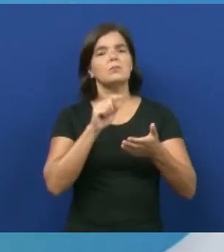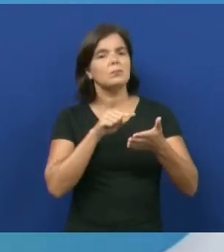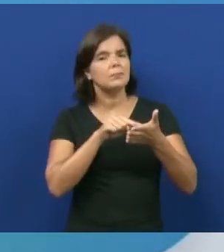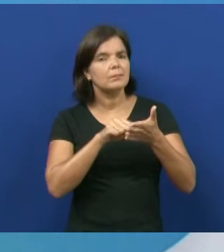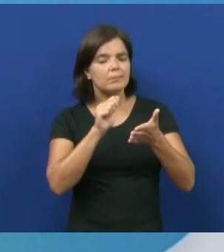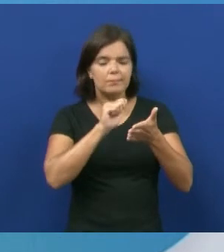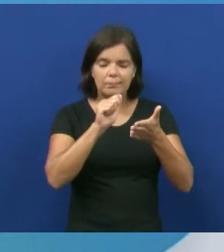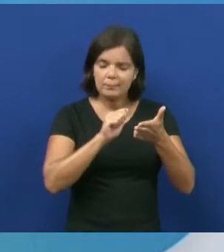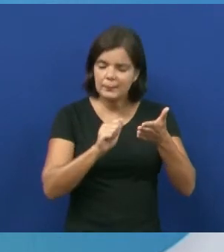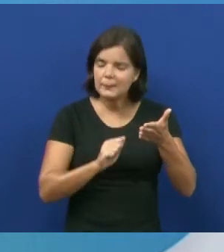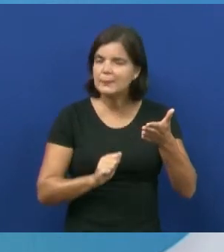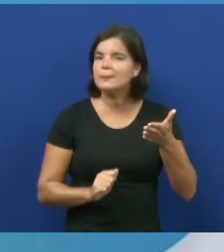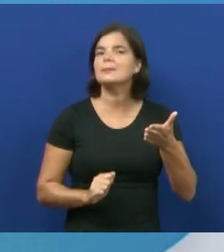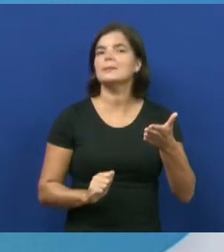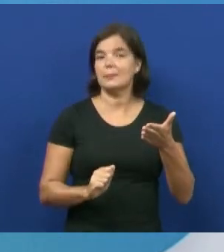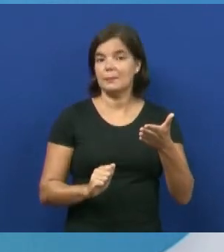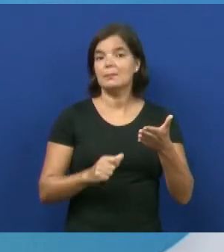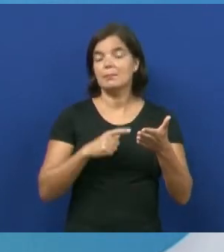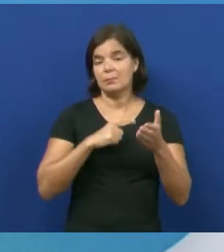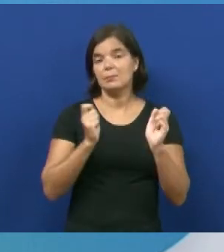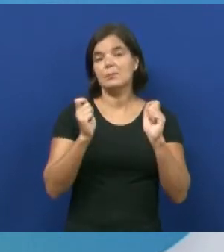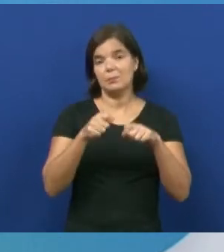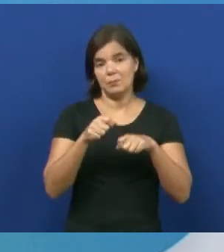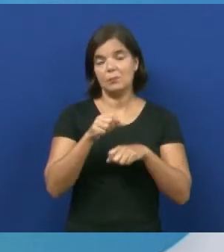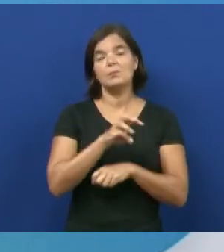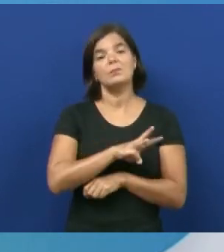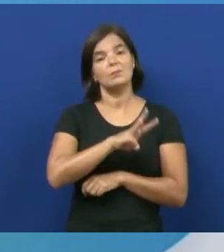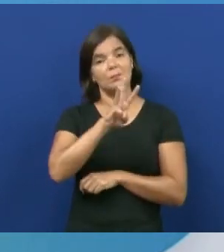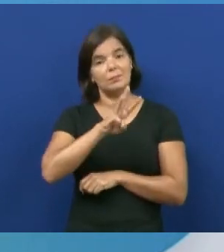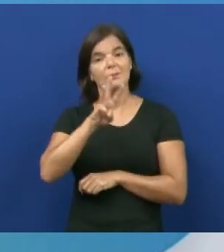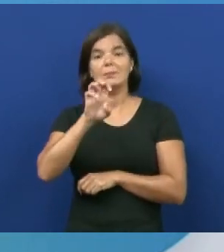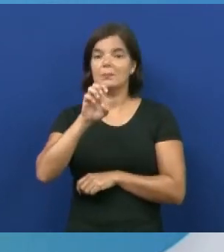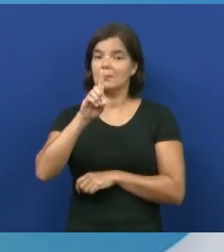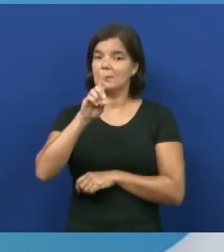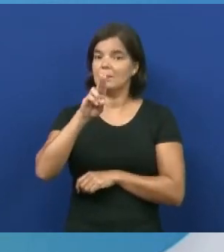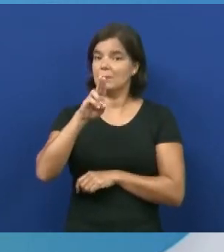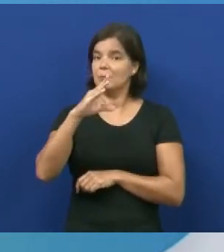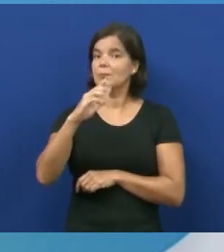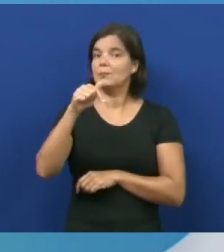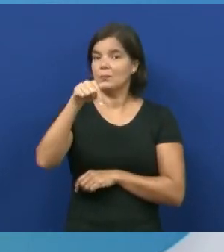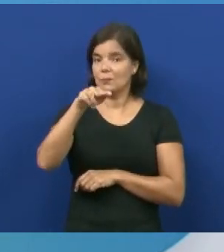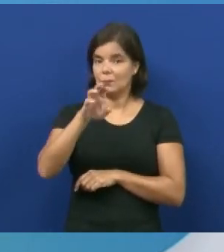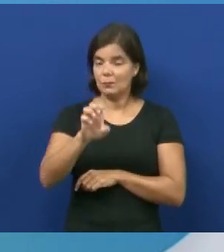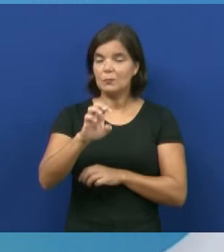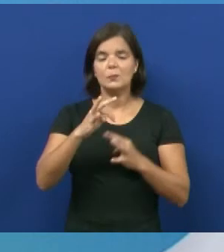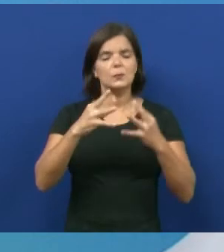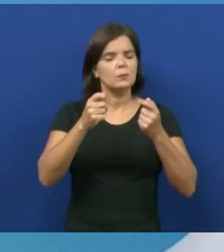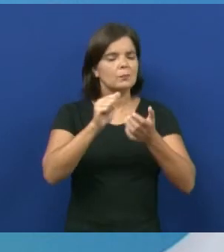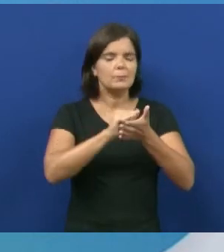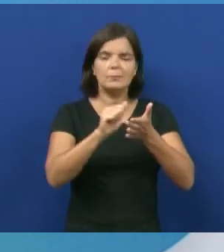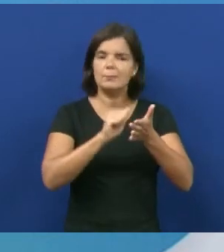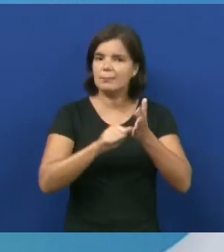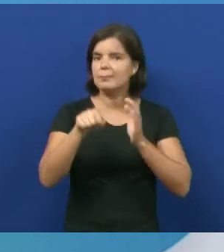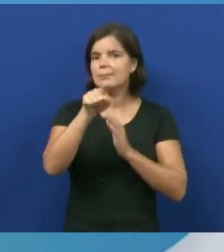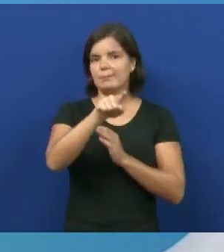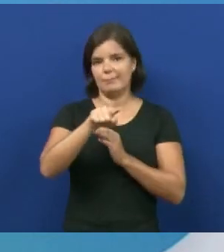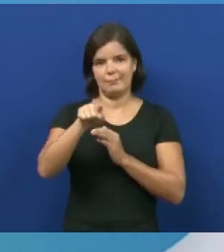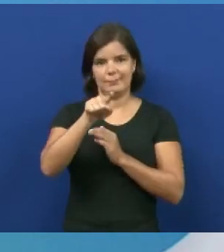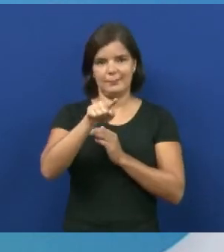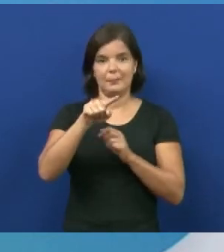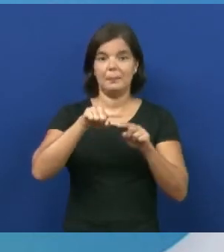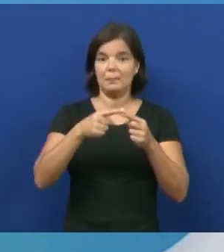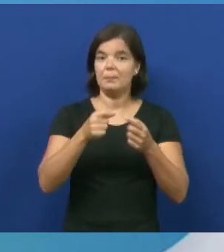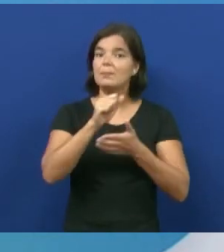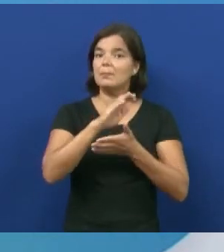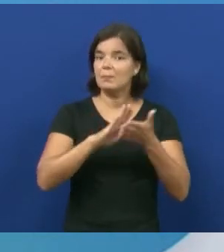vídeo, escreve direitinho. Vai estar disponível também na plataforma Eduque, tudo descrito do que eu vou colocar aqui para vocês, mas